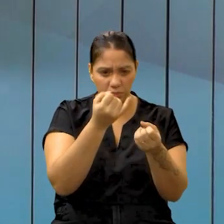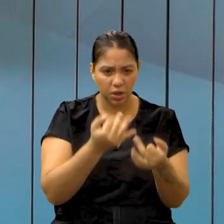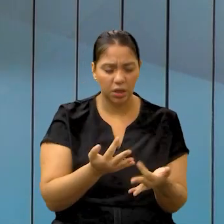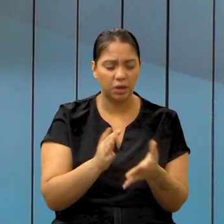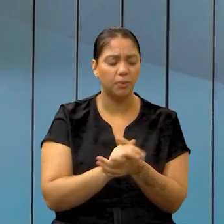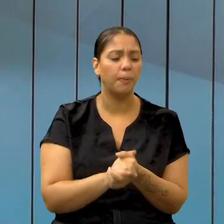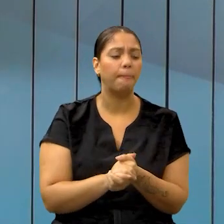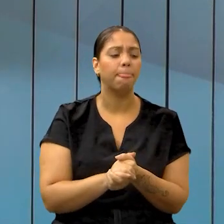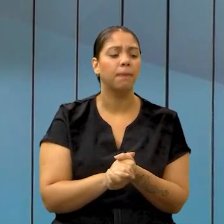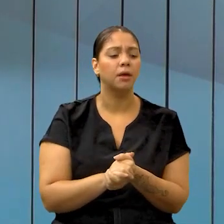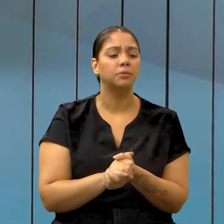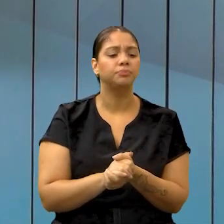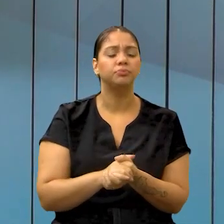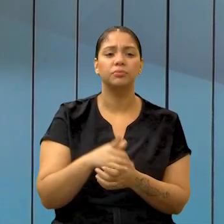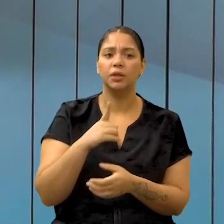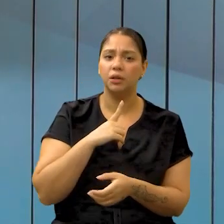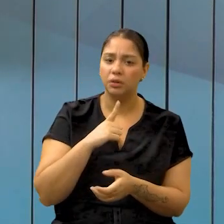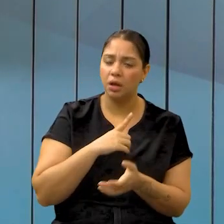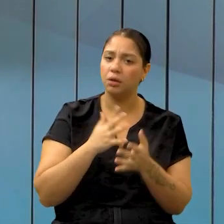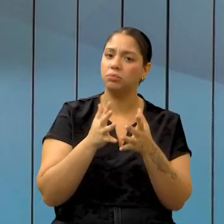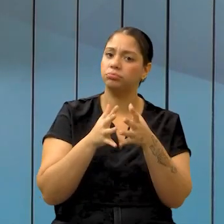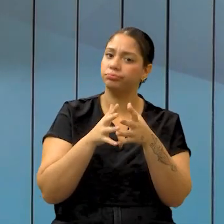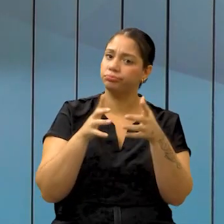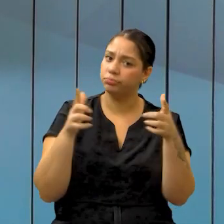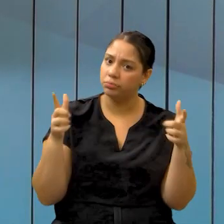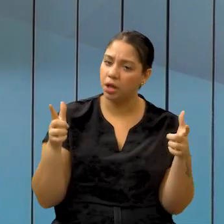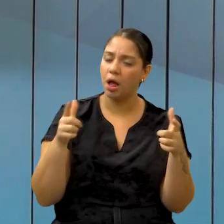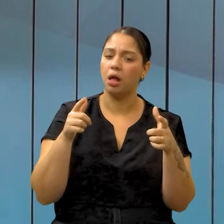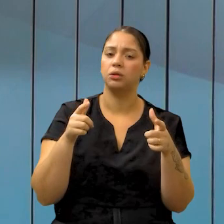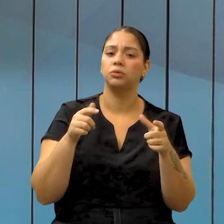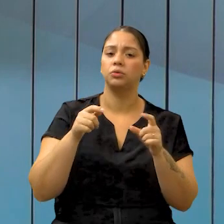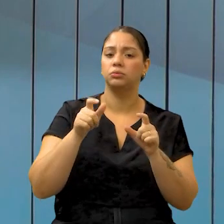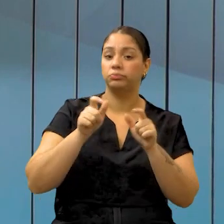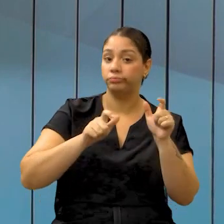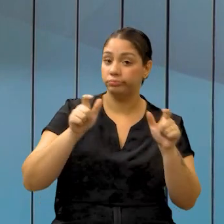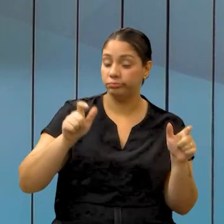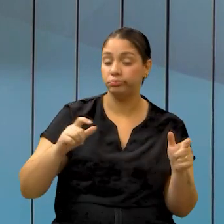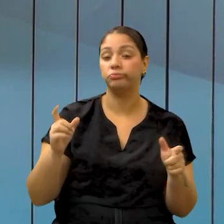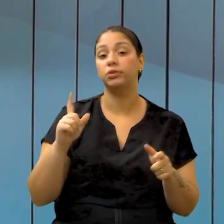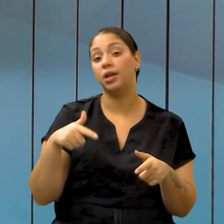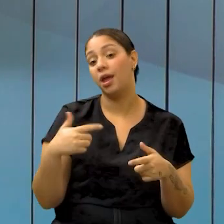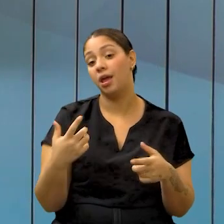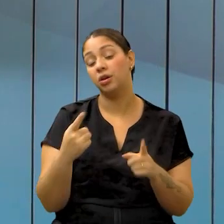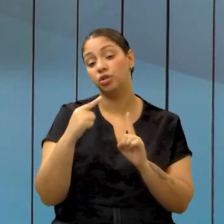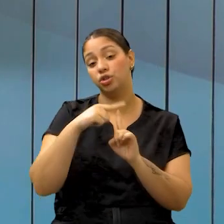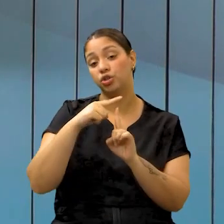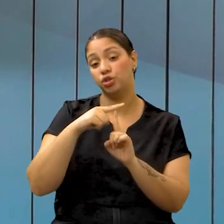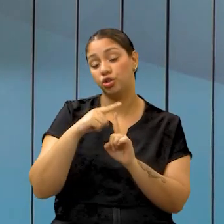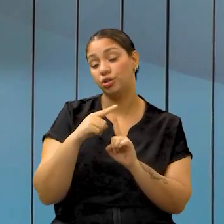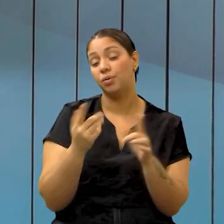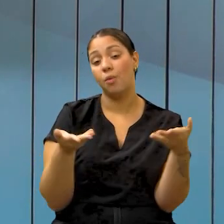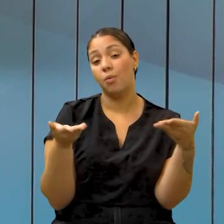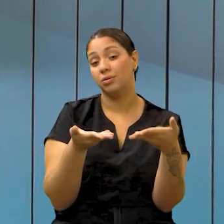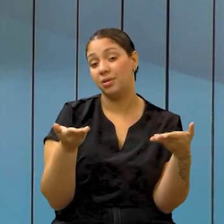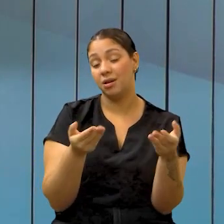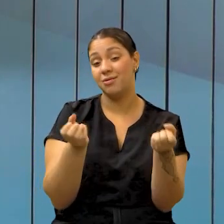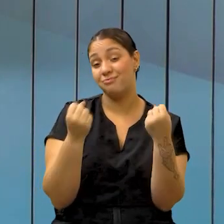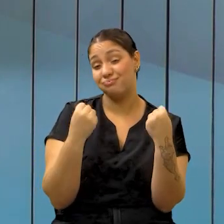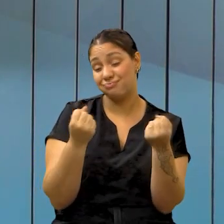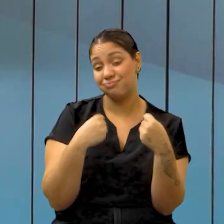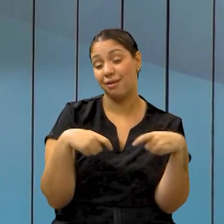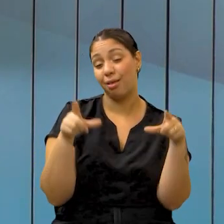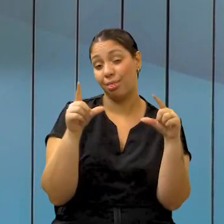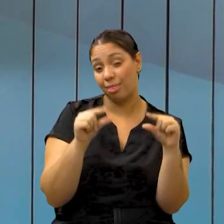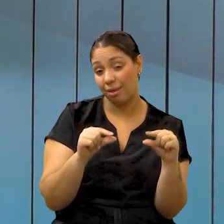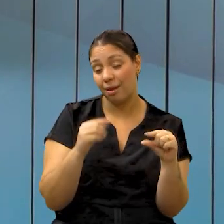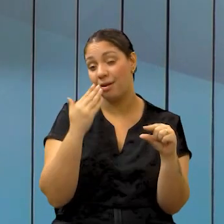ponto que você está falando, que a incidência tem aumentado em pessoas mais jovens em função do estilo de vida moderno, com pouco